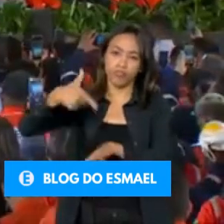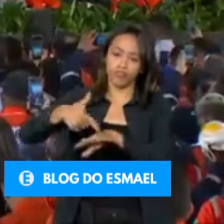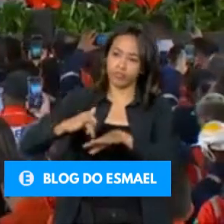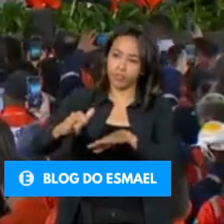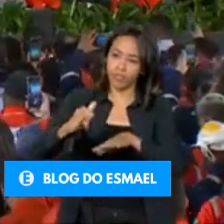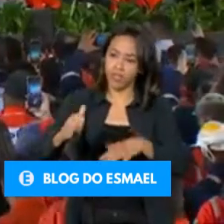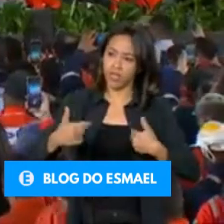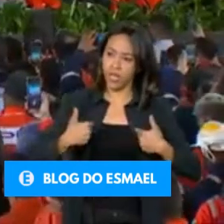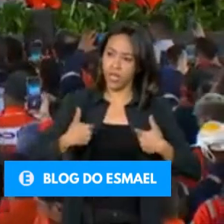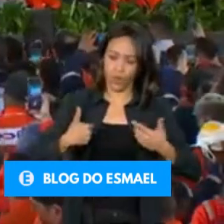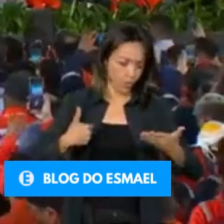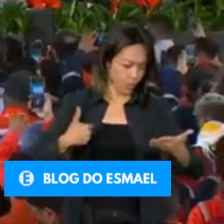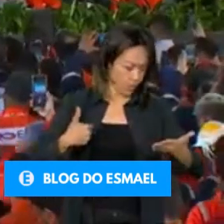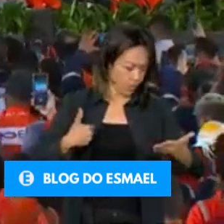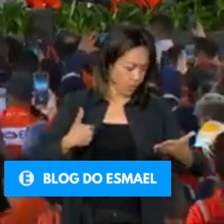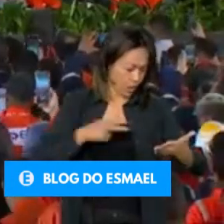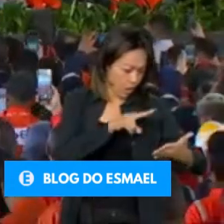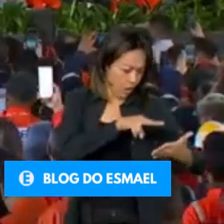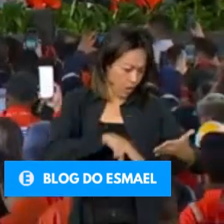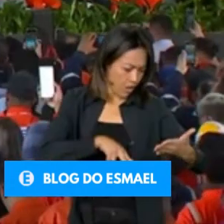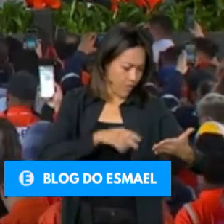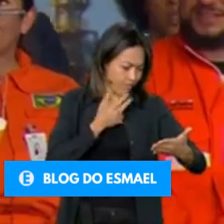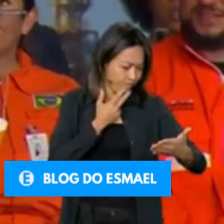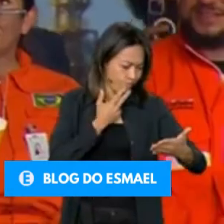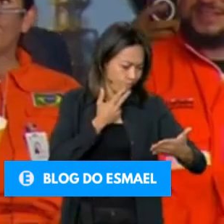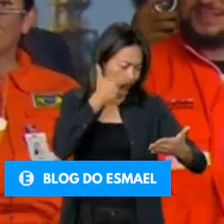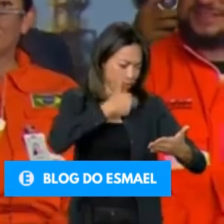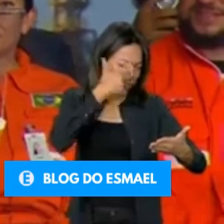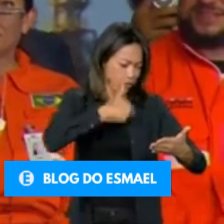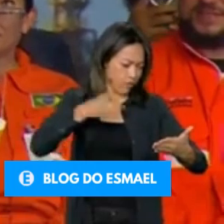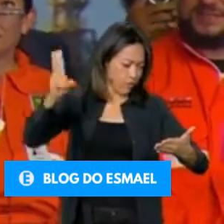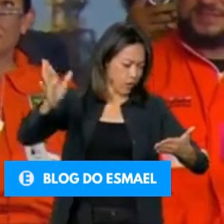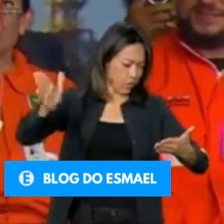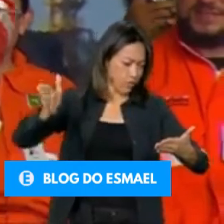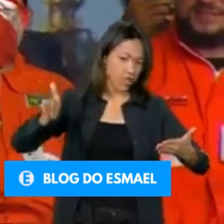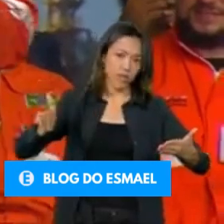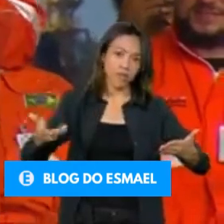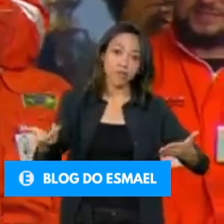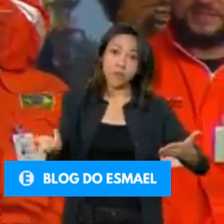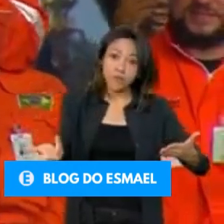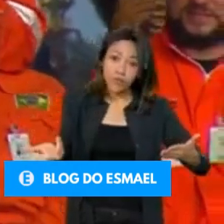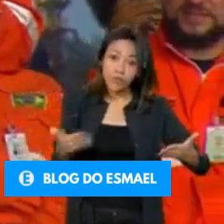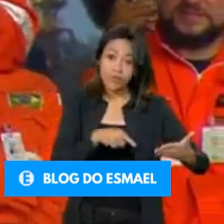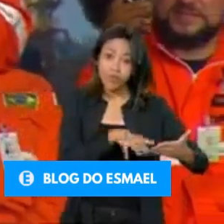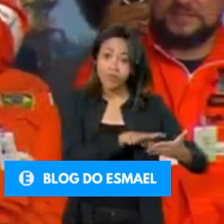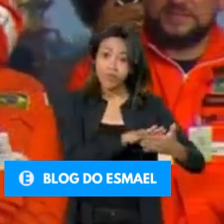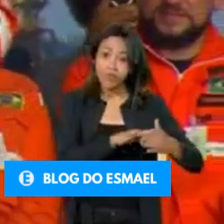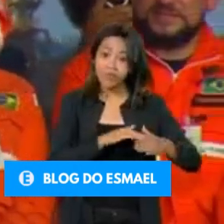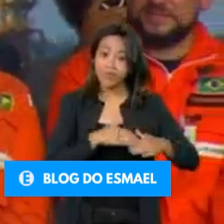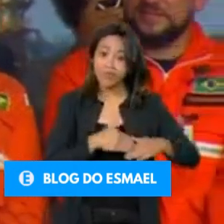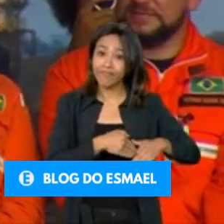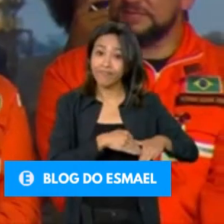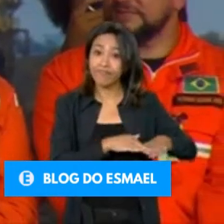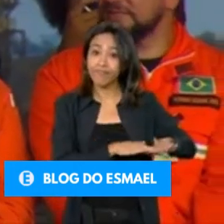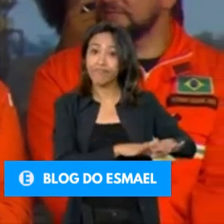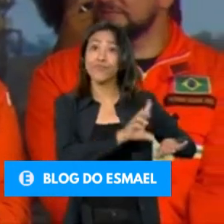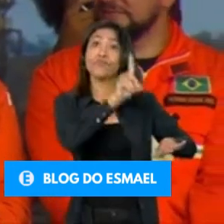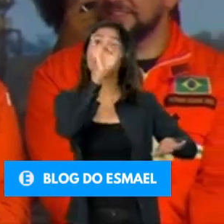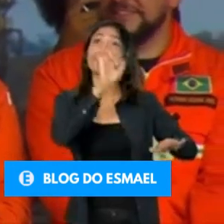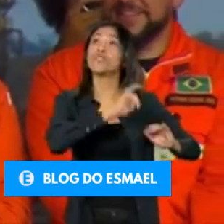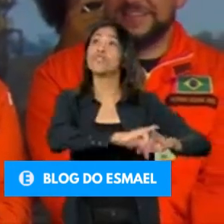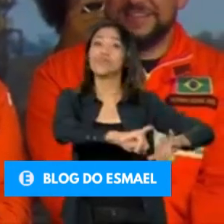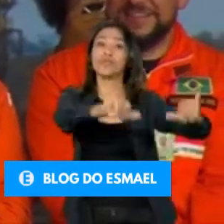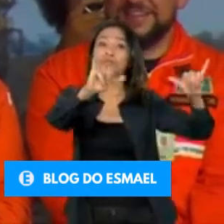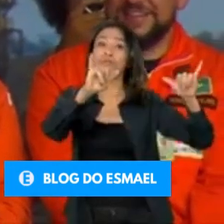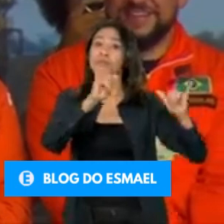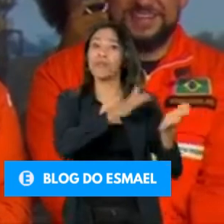meu discurso é um pouco repetir o que eles já falaram. Então eu vou deixar meu discurso aqui. Um dia alguém publica o